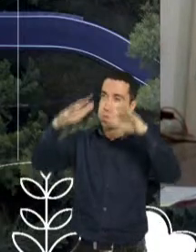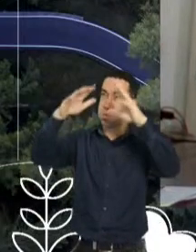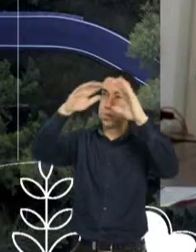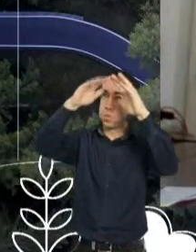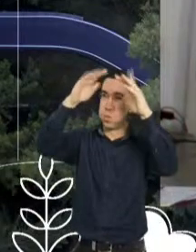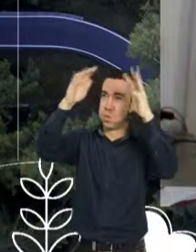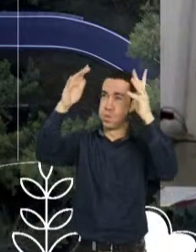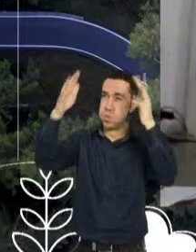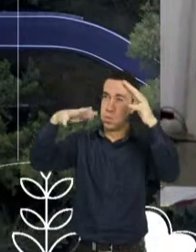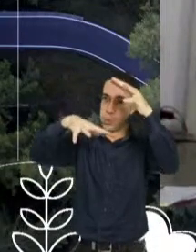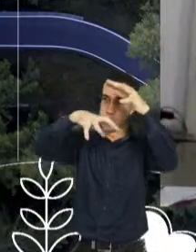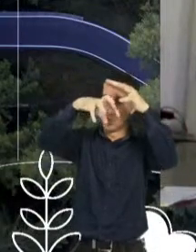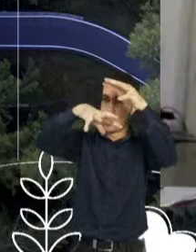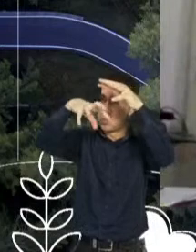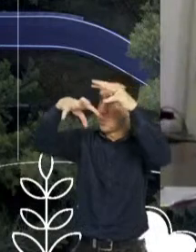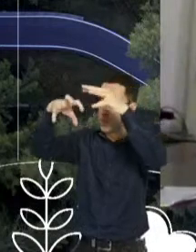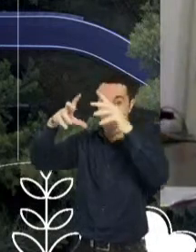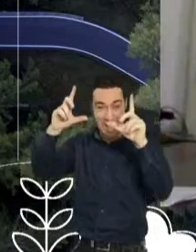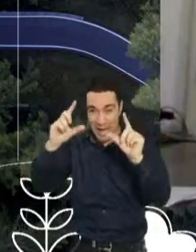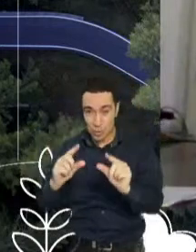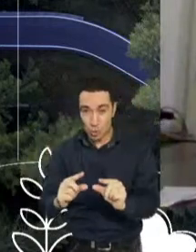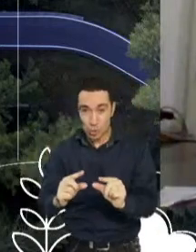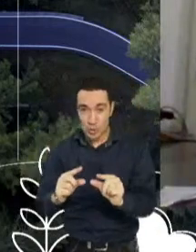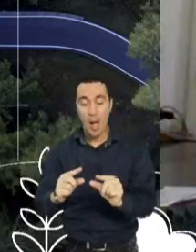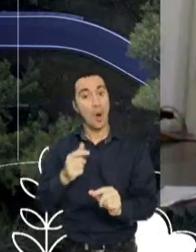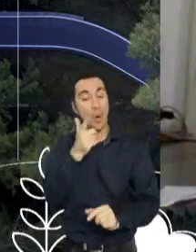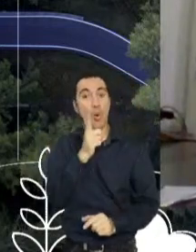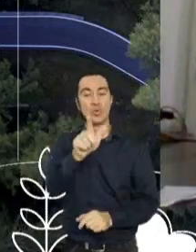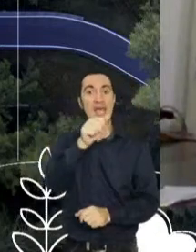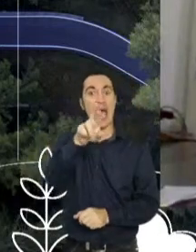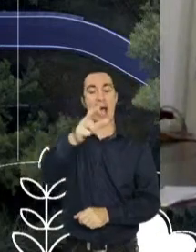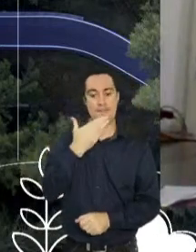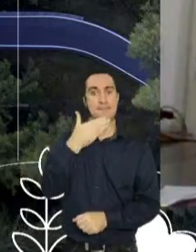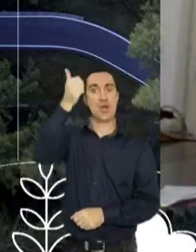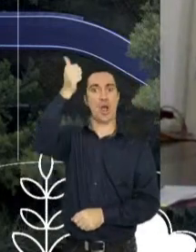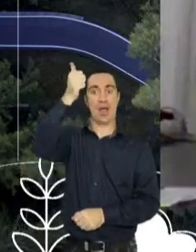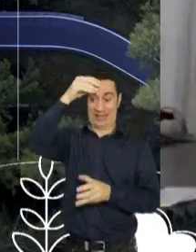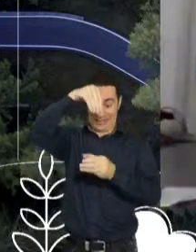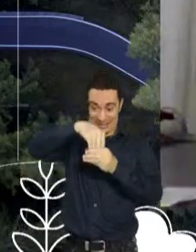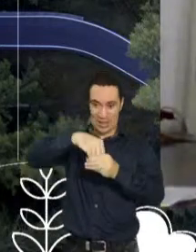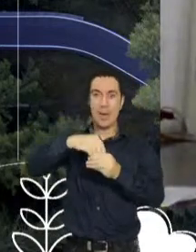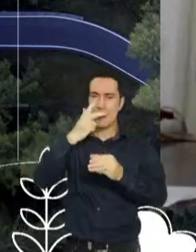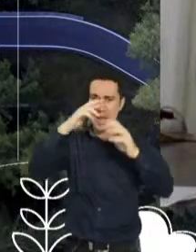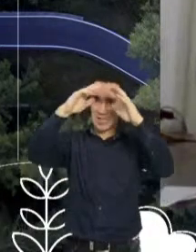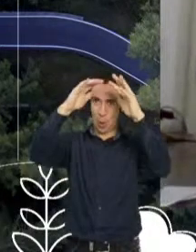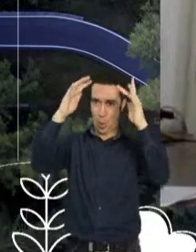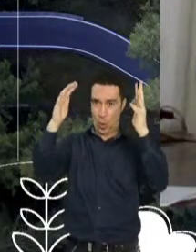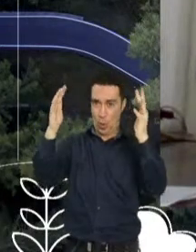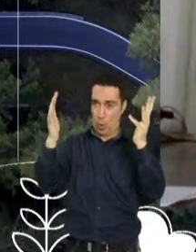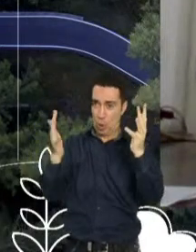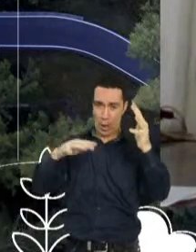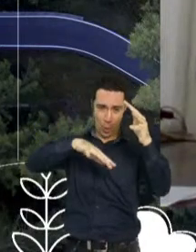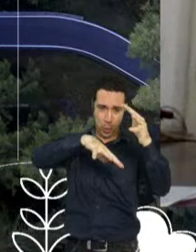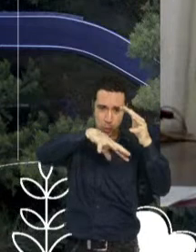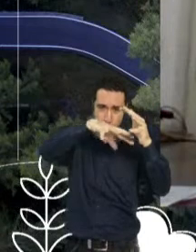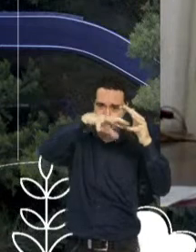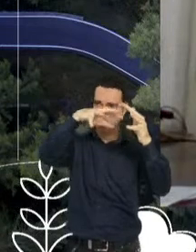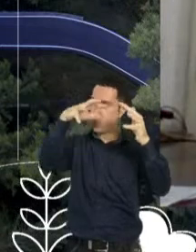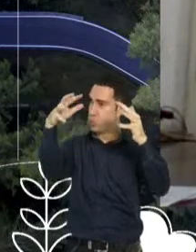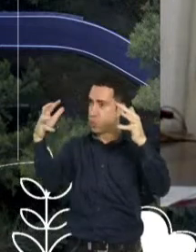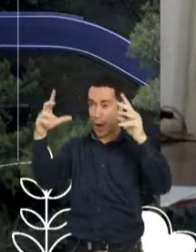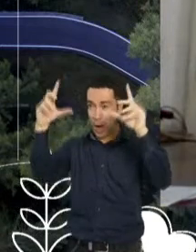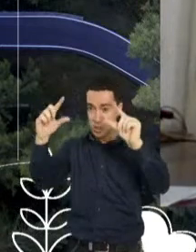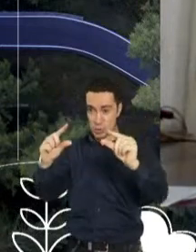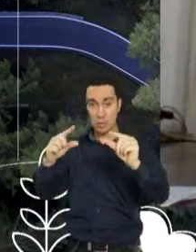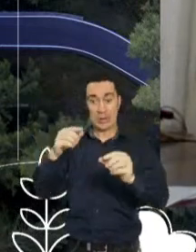planeta, você reduz quase que automaticamente a poluição do ar que está aqui dentro. Então, com isso você faz uma